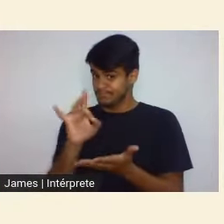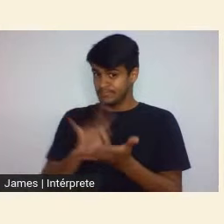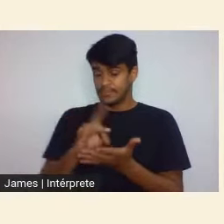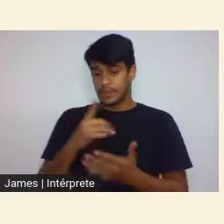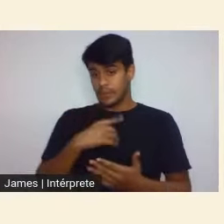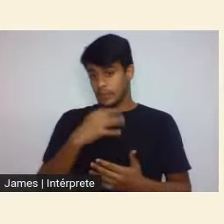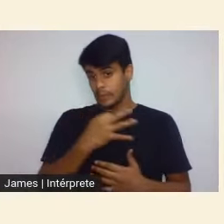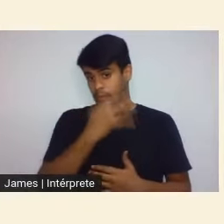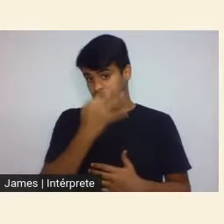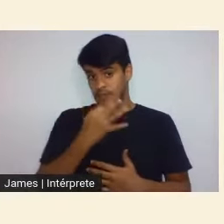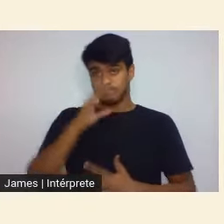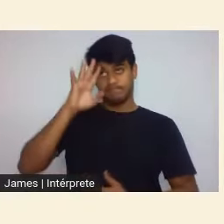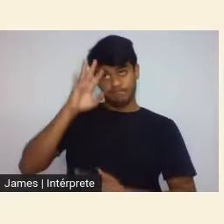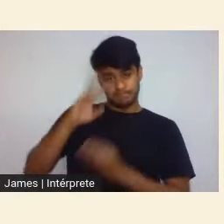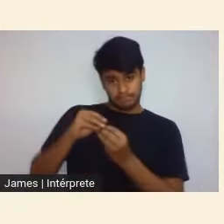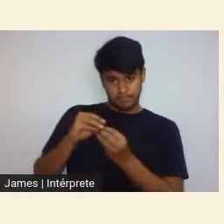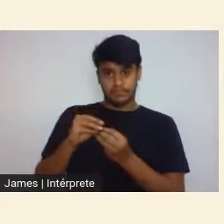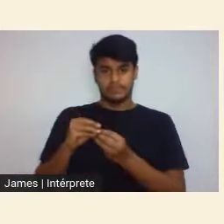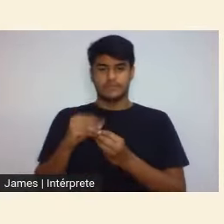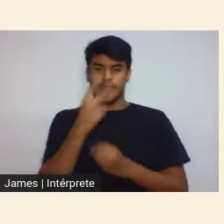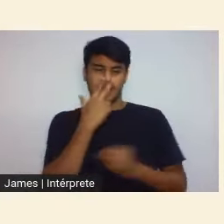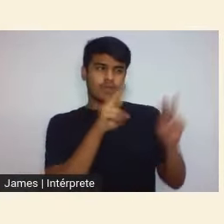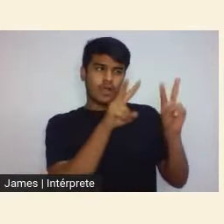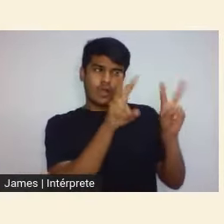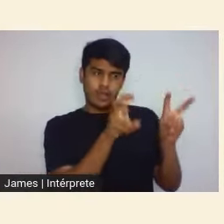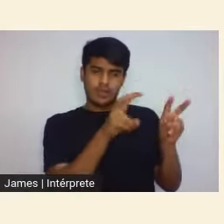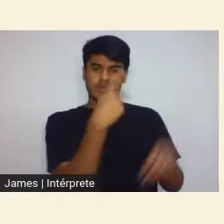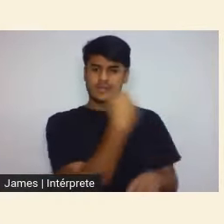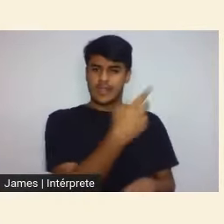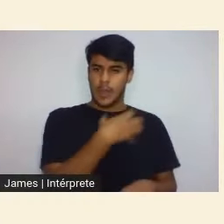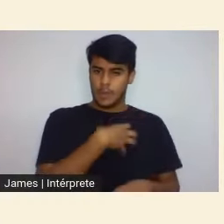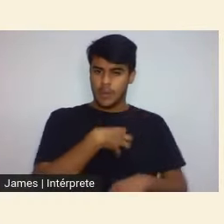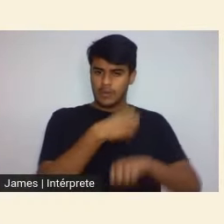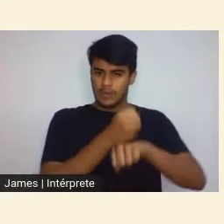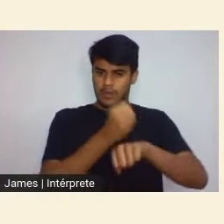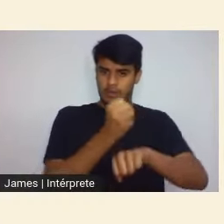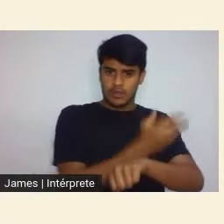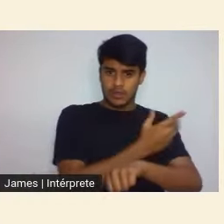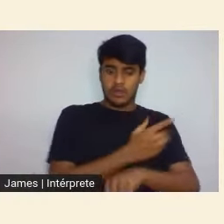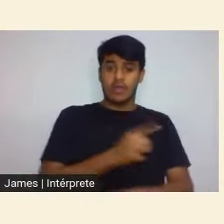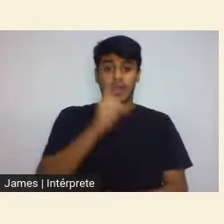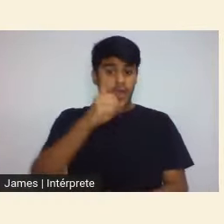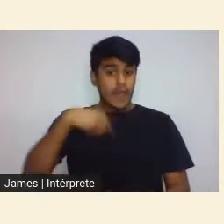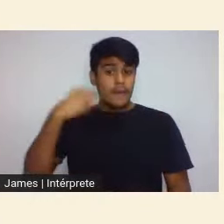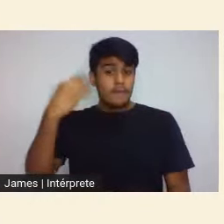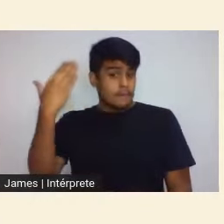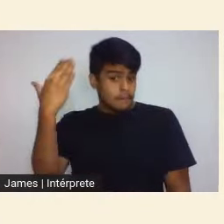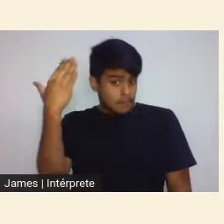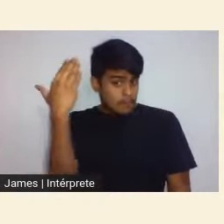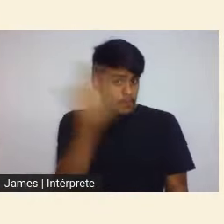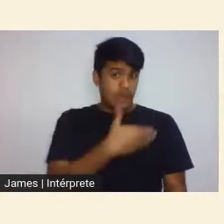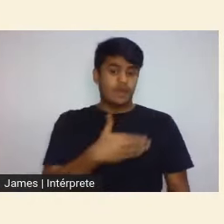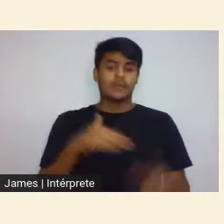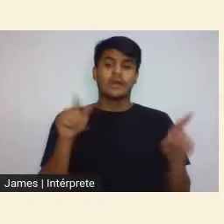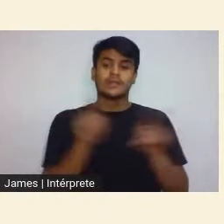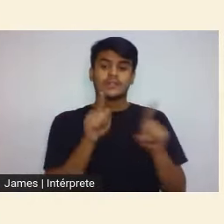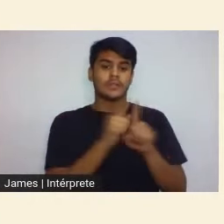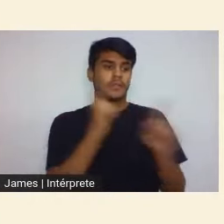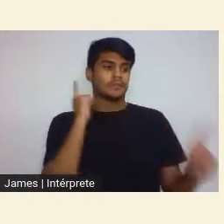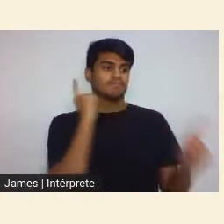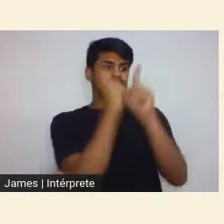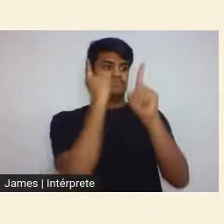que esse enunciado significa o reconhecimento e, ao mesmo tempo, a capitulação de Gilberto